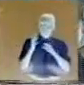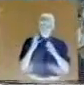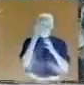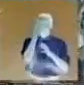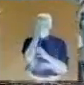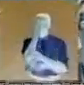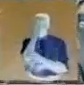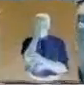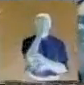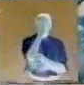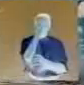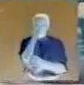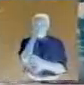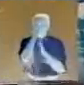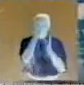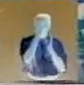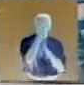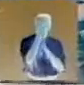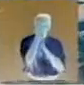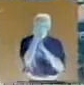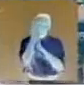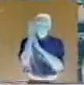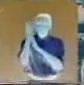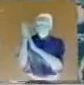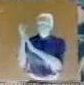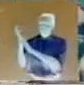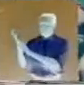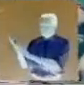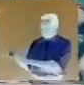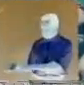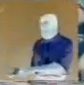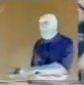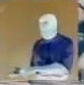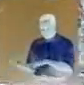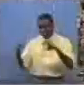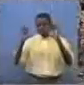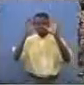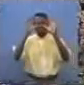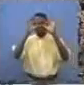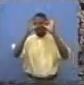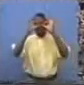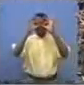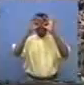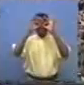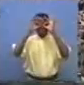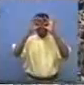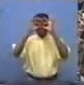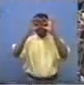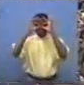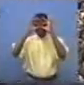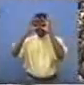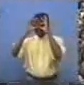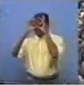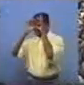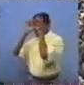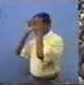que a gente precisa pedir a Deus a graça de tirar nesse acampamento. A máscara da prepotência.